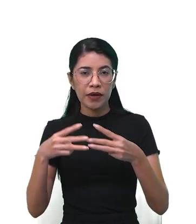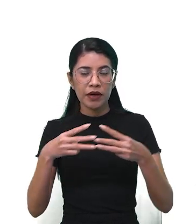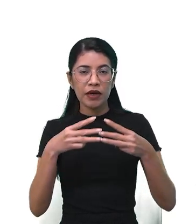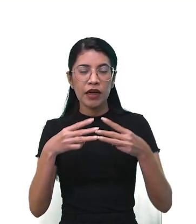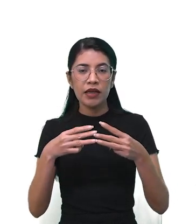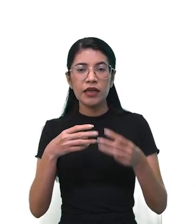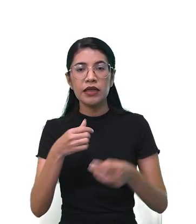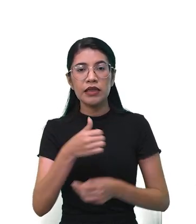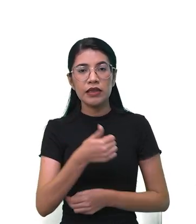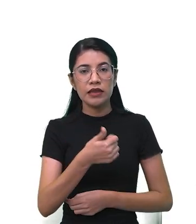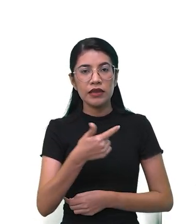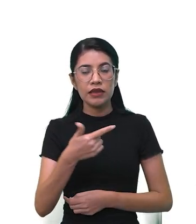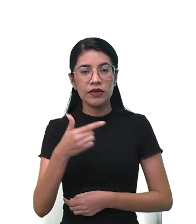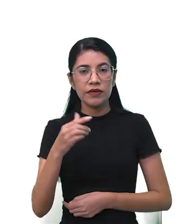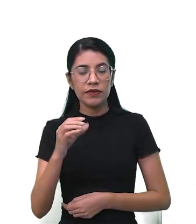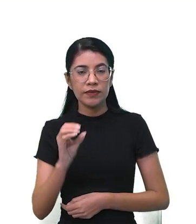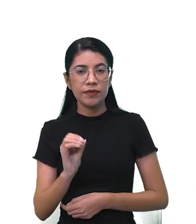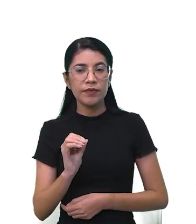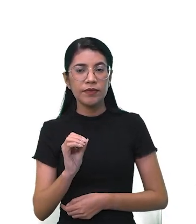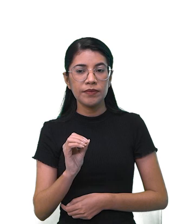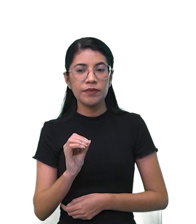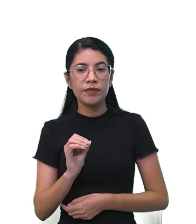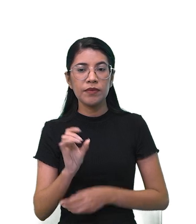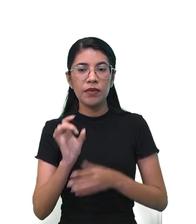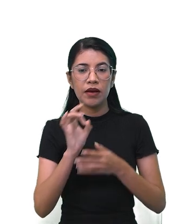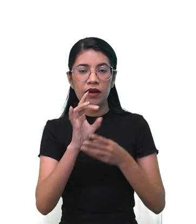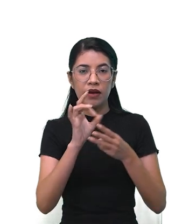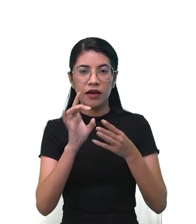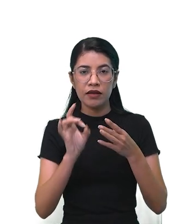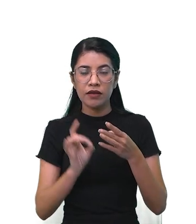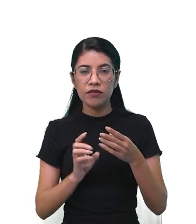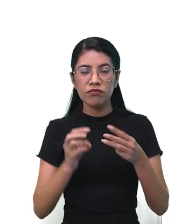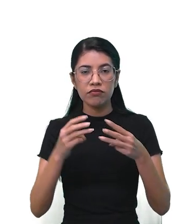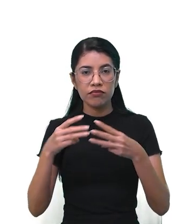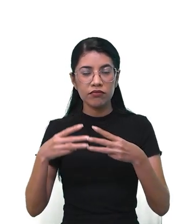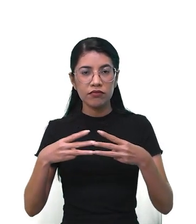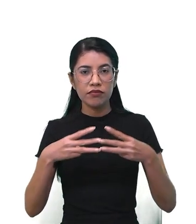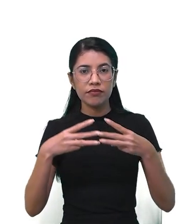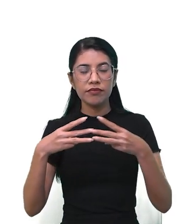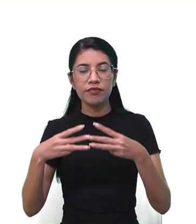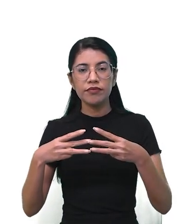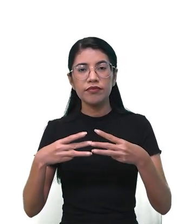graus. Então, 120 aqui, 120 ali, ok?